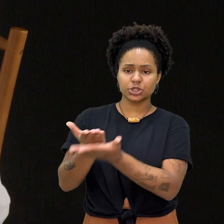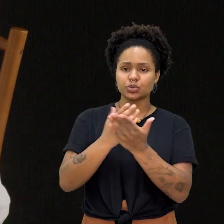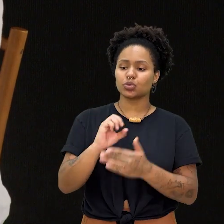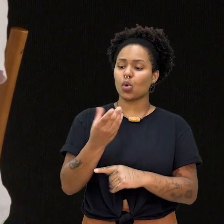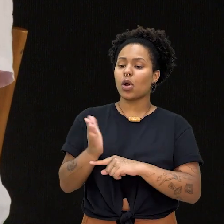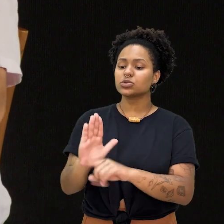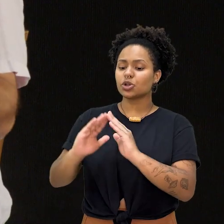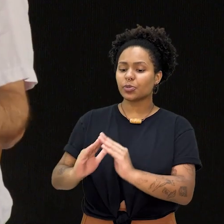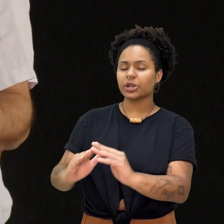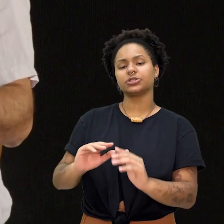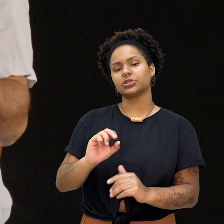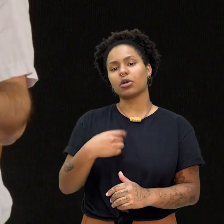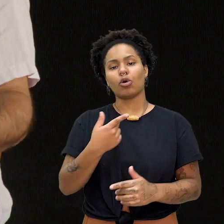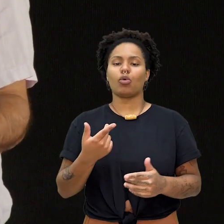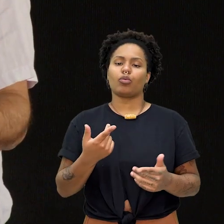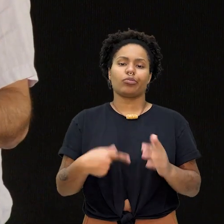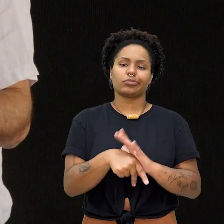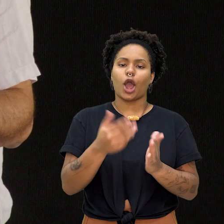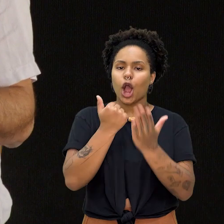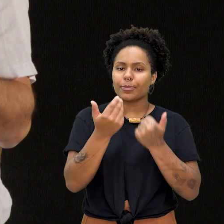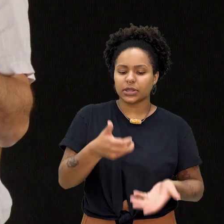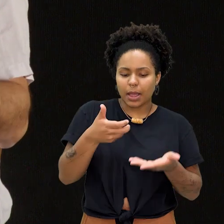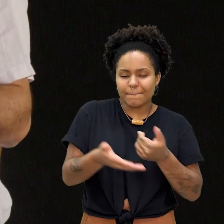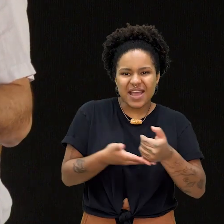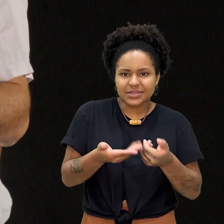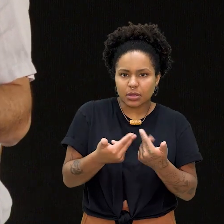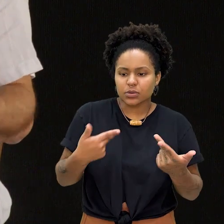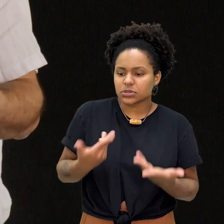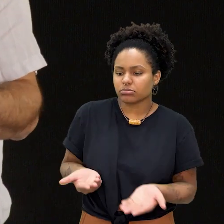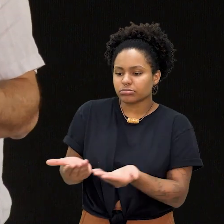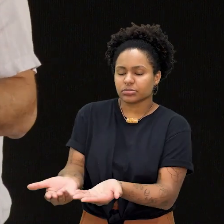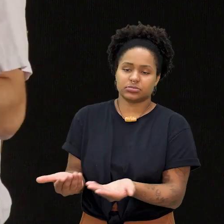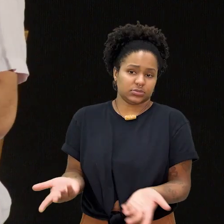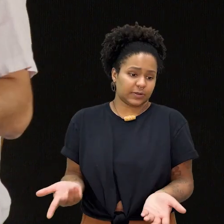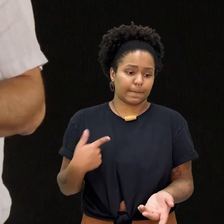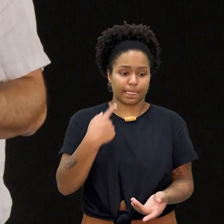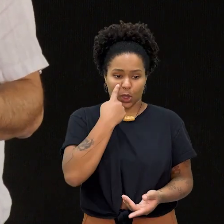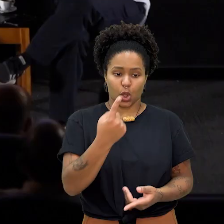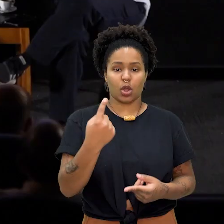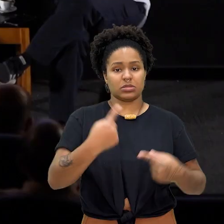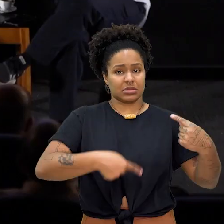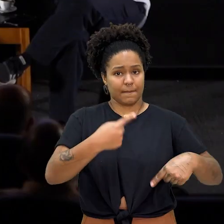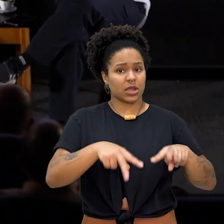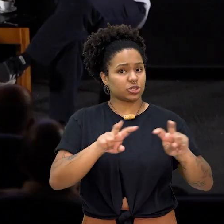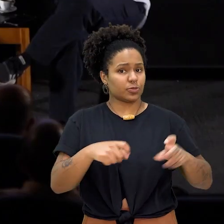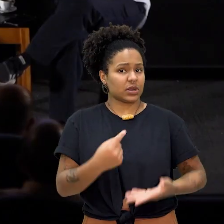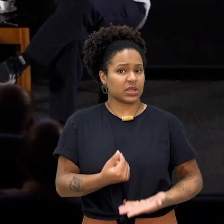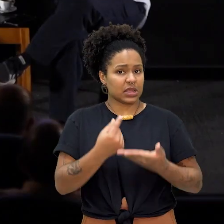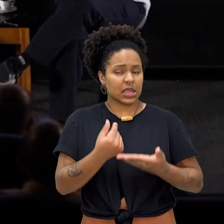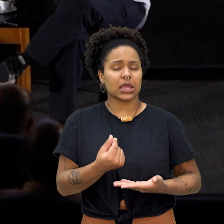auxílio moradia, ou cesta básica, ou o que quer que seja, né? Então, acho que o nosso debate sobre a renda básica ele